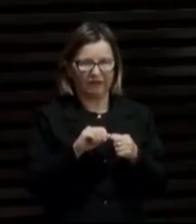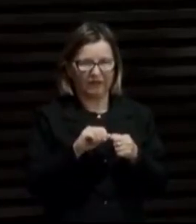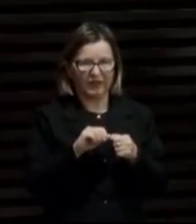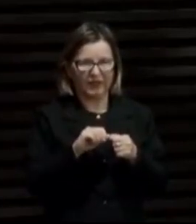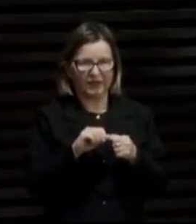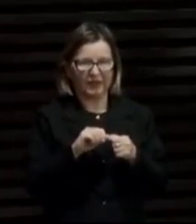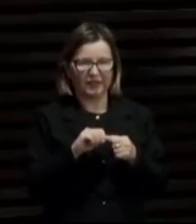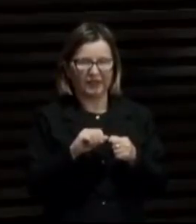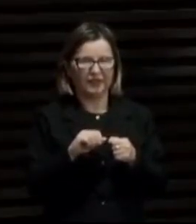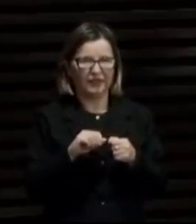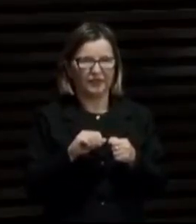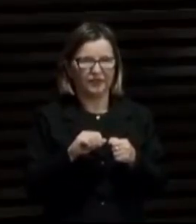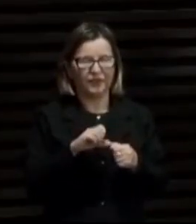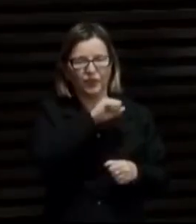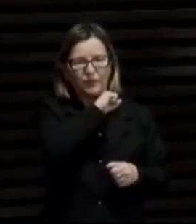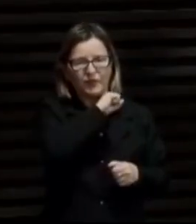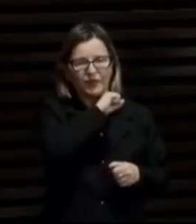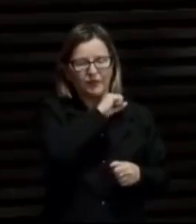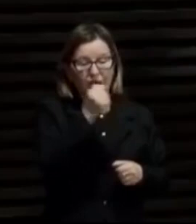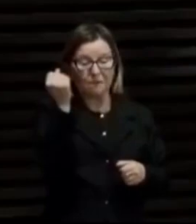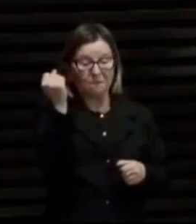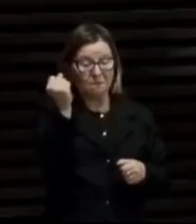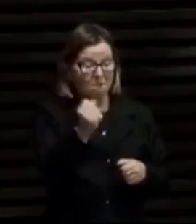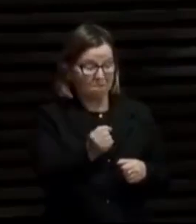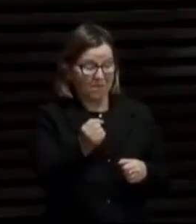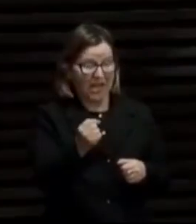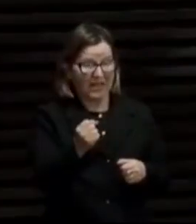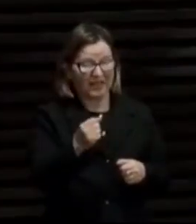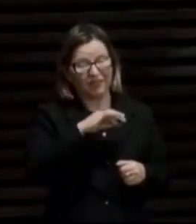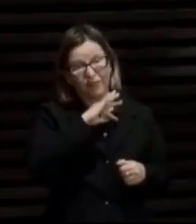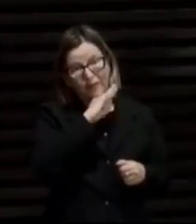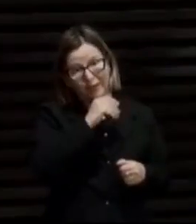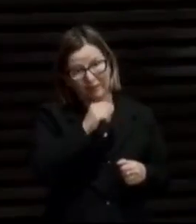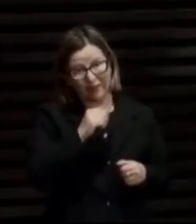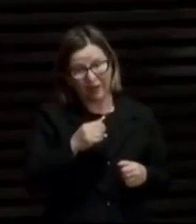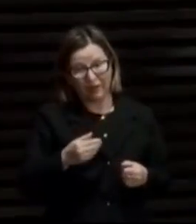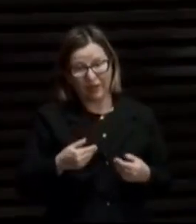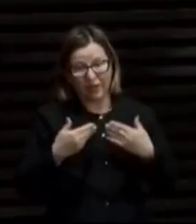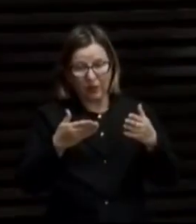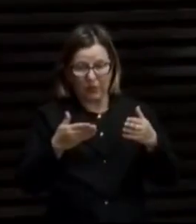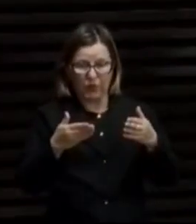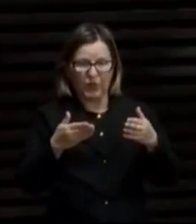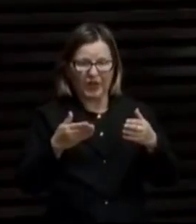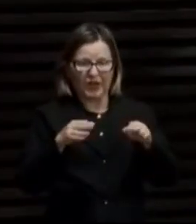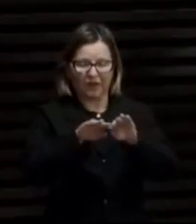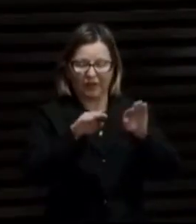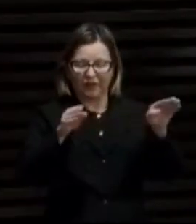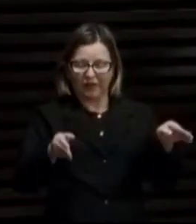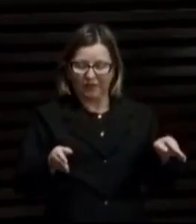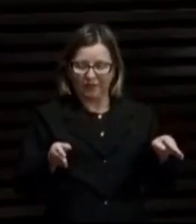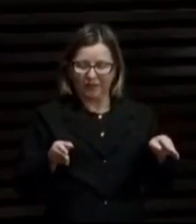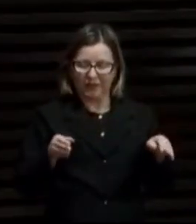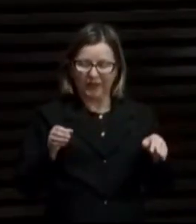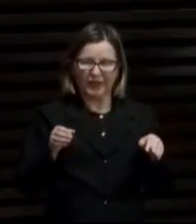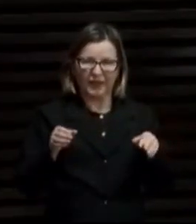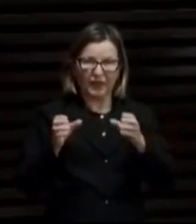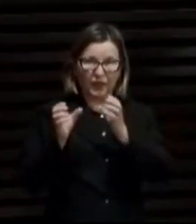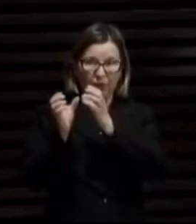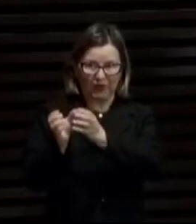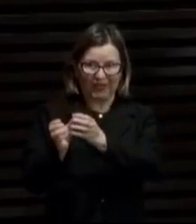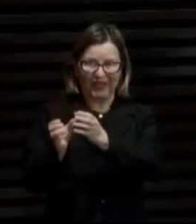animal, colocava o sangue na ponta do altar, e aquele sacrifício, ele era aceito por